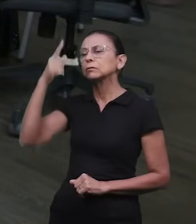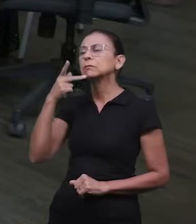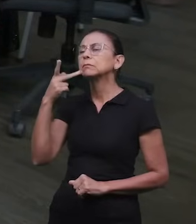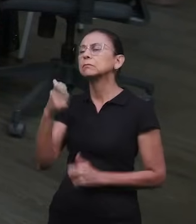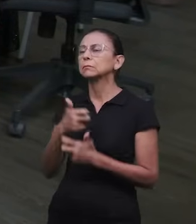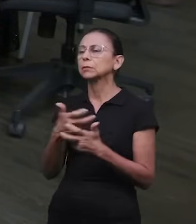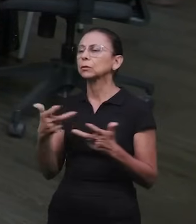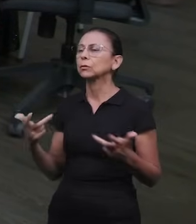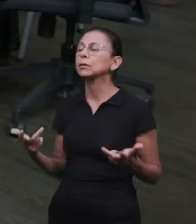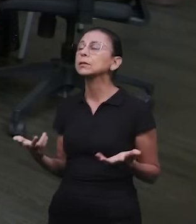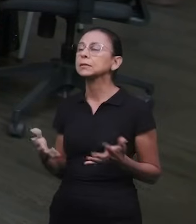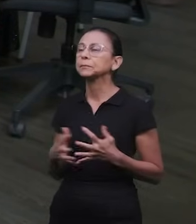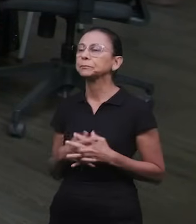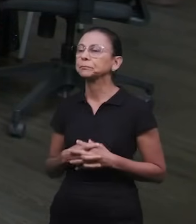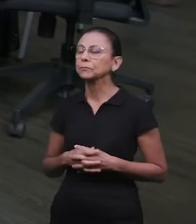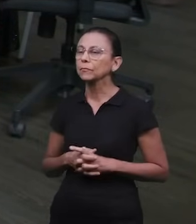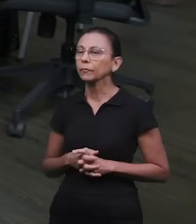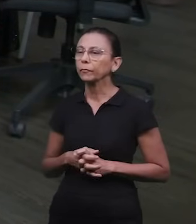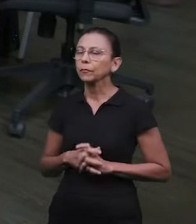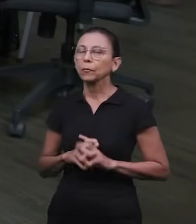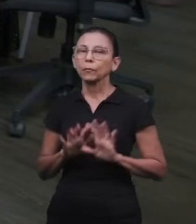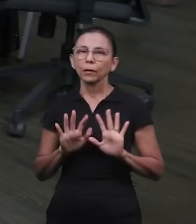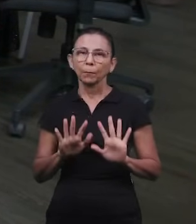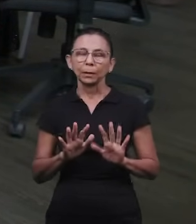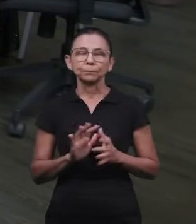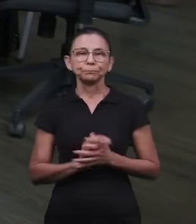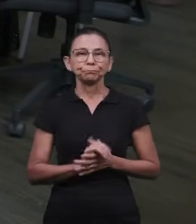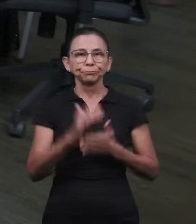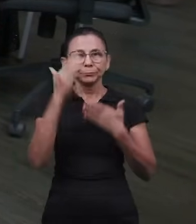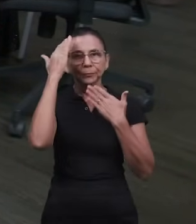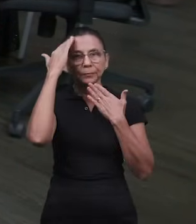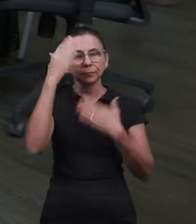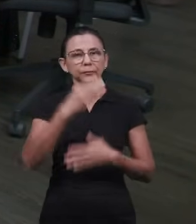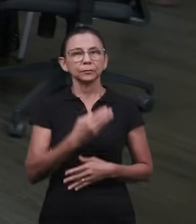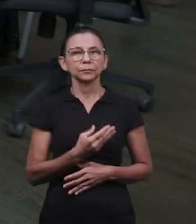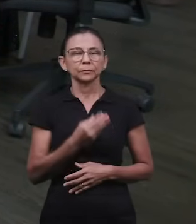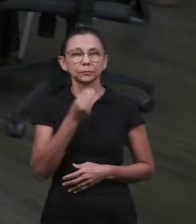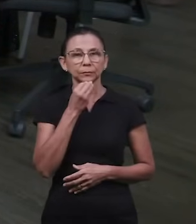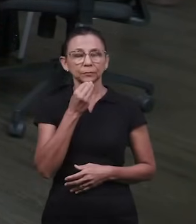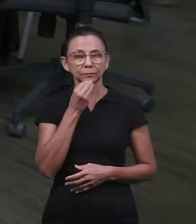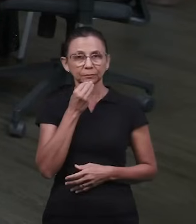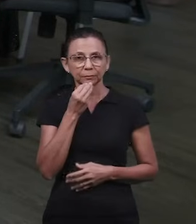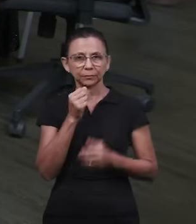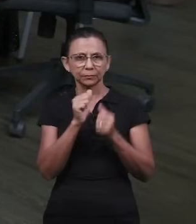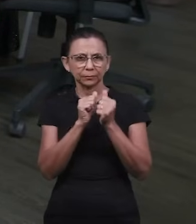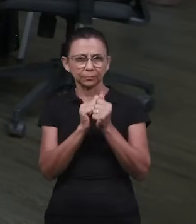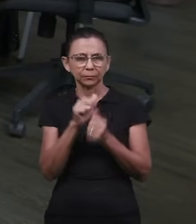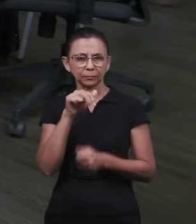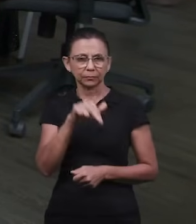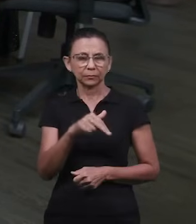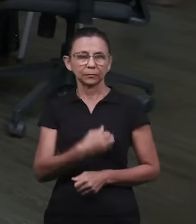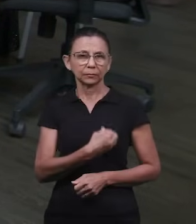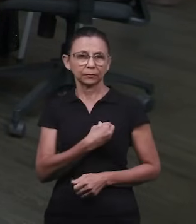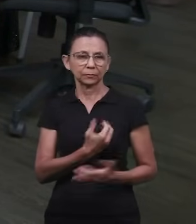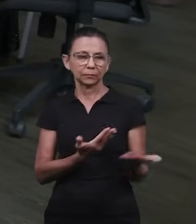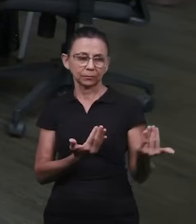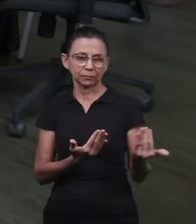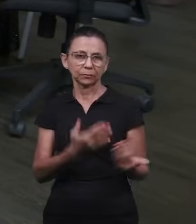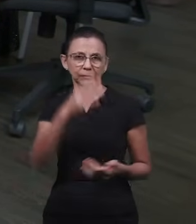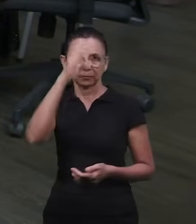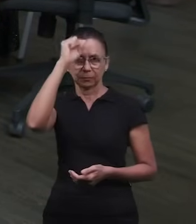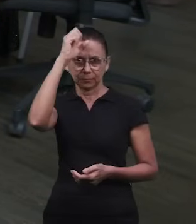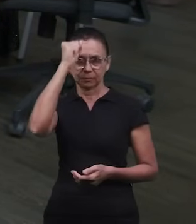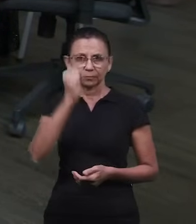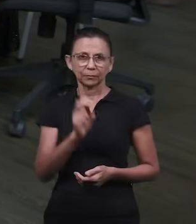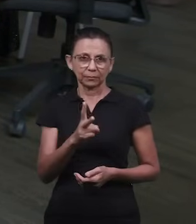momento que nós estamos encerrando? Bem, eu agradeço a oportunidade de estar aqui com os jovens, que é sempre muito bom, a gente tem muito que aprender com